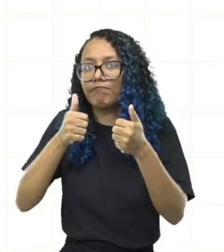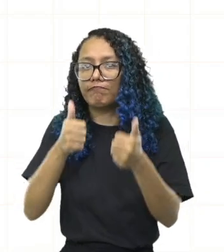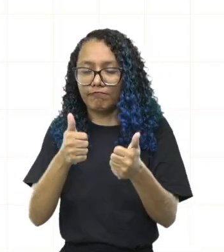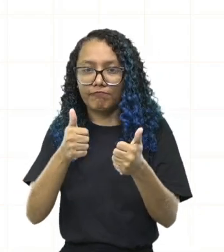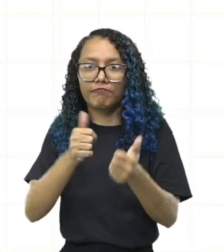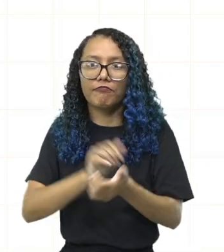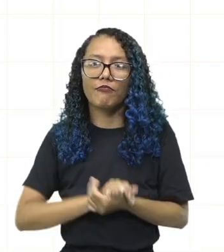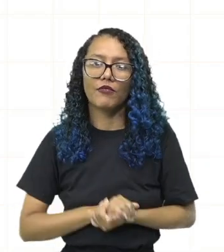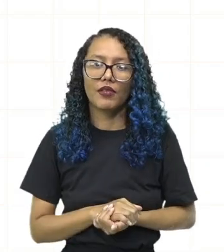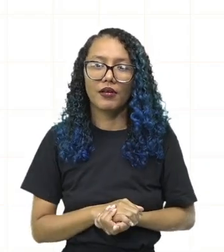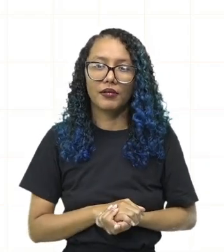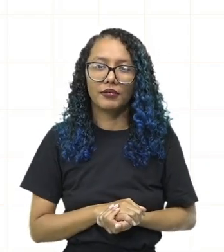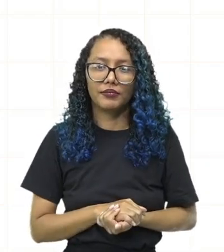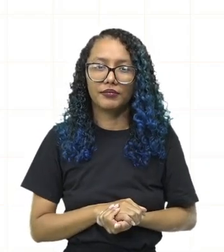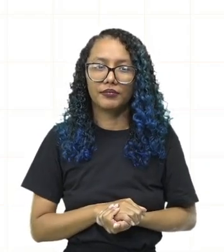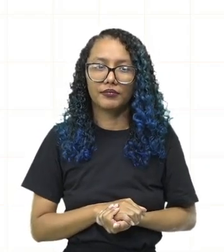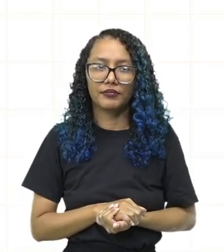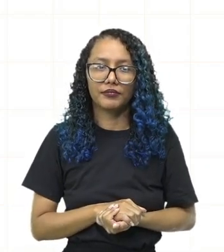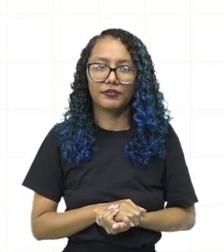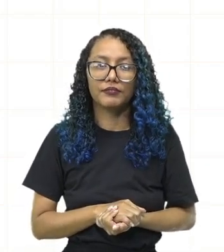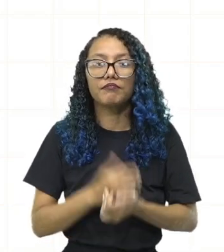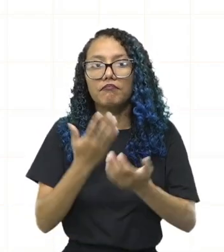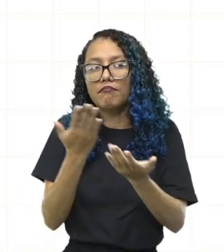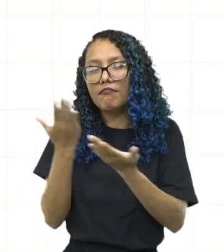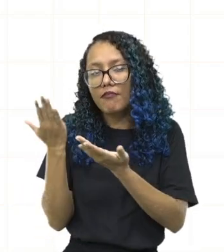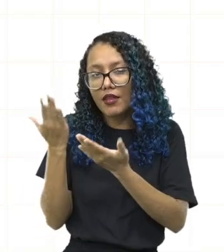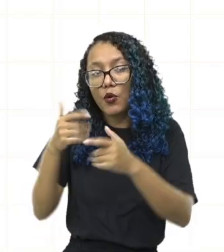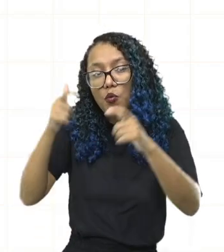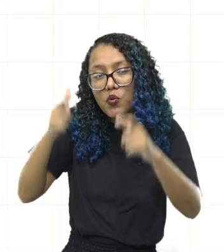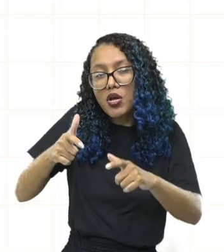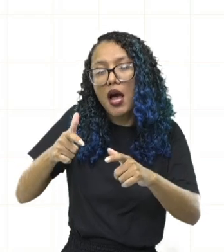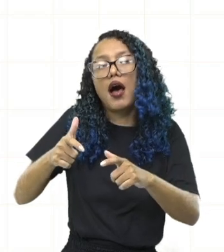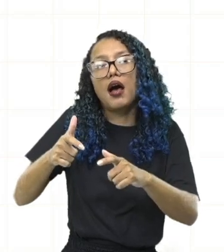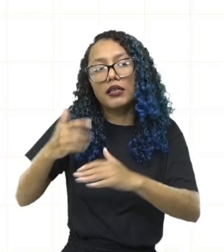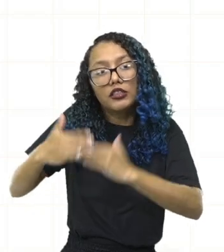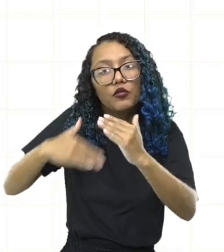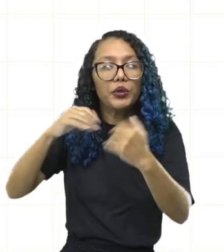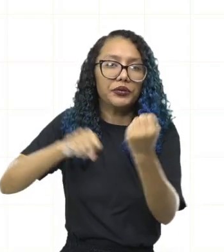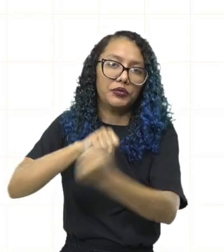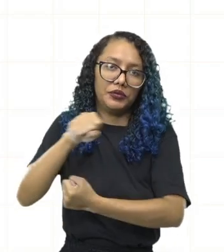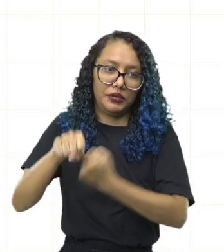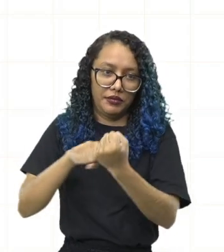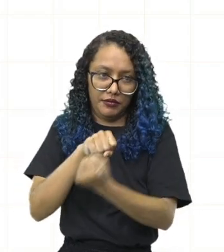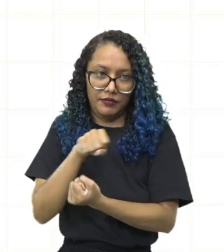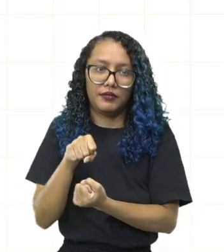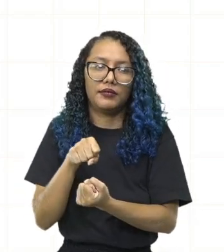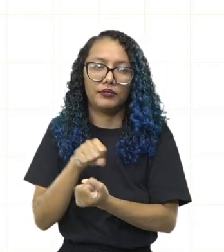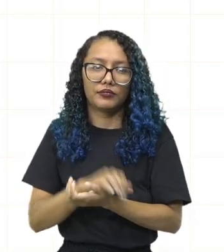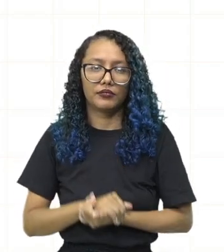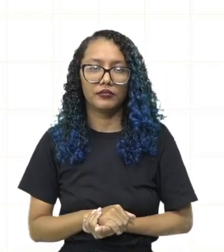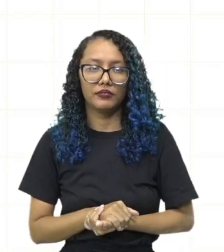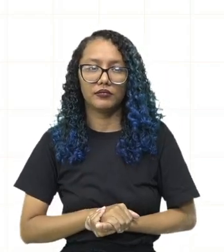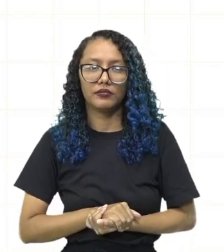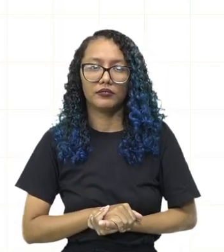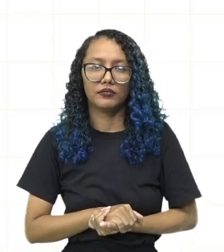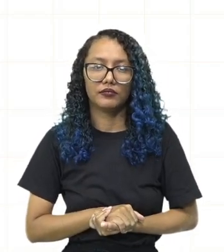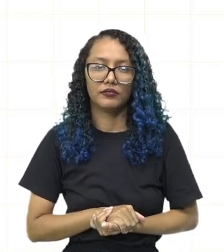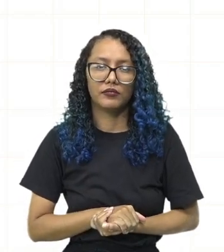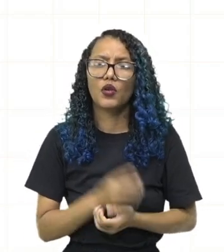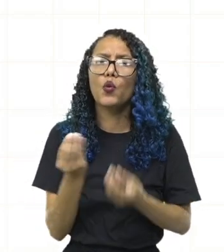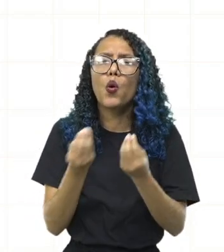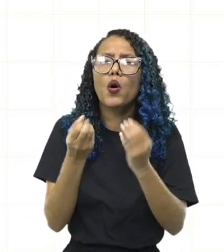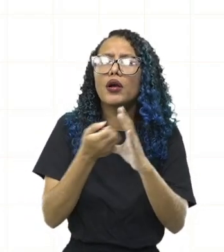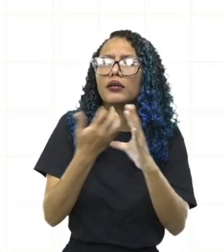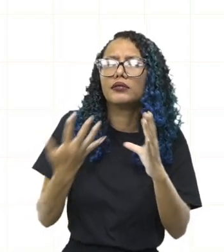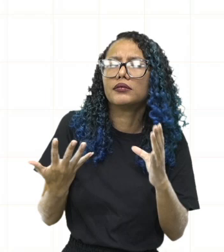a reserva de desenvolvimento sustentável. E aí nós temos que elas se baseiam em